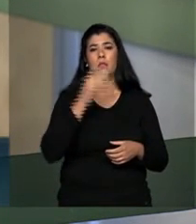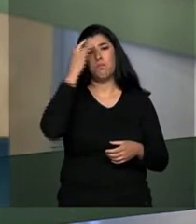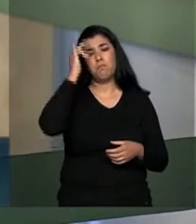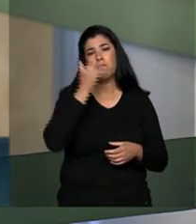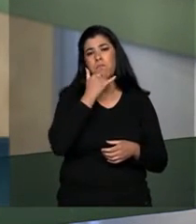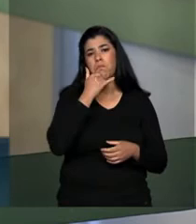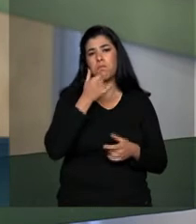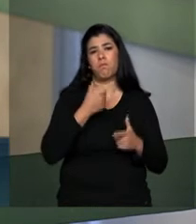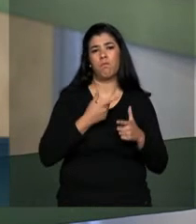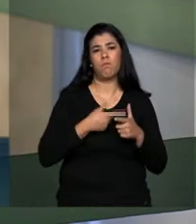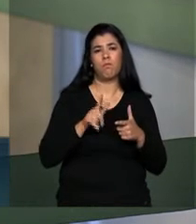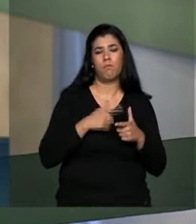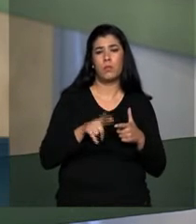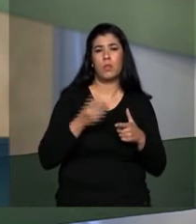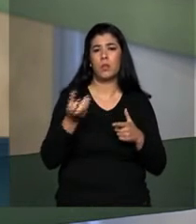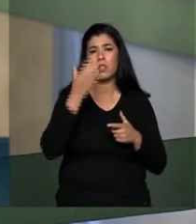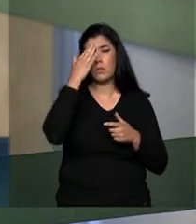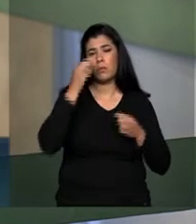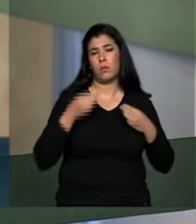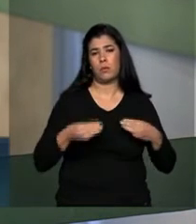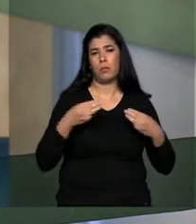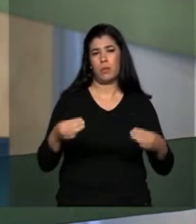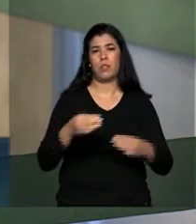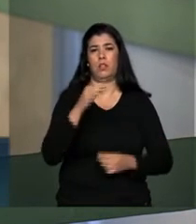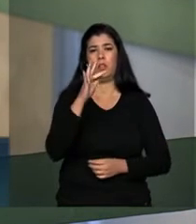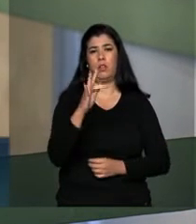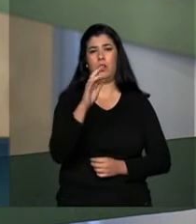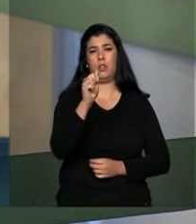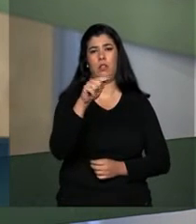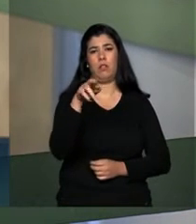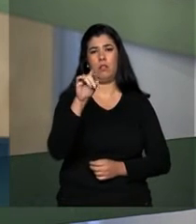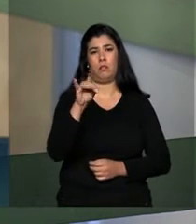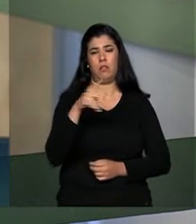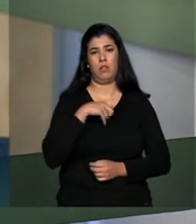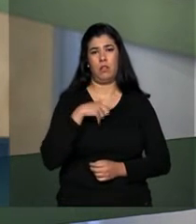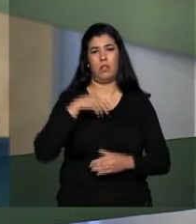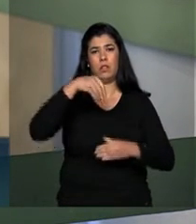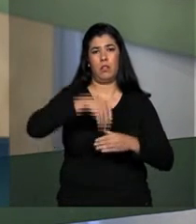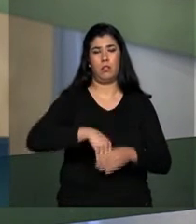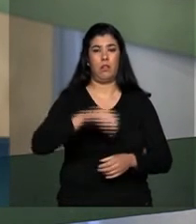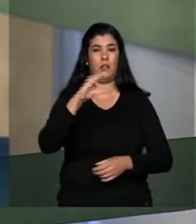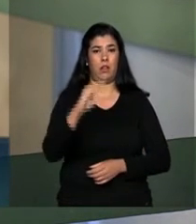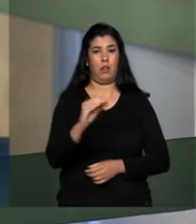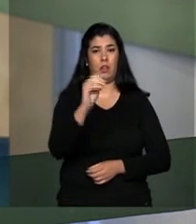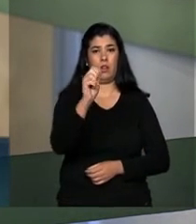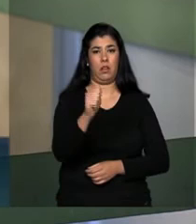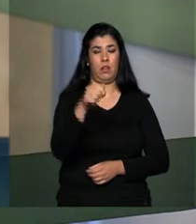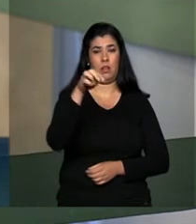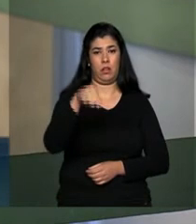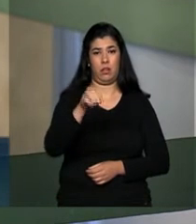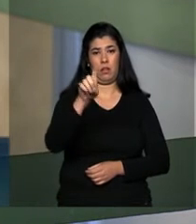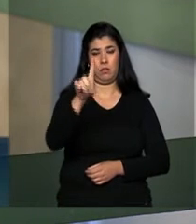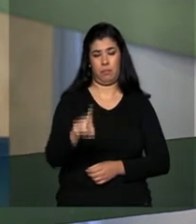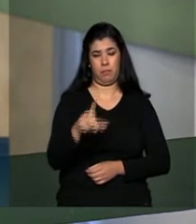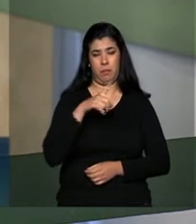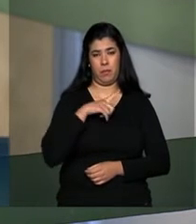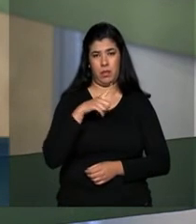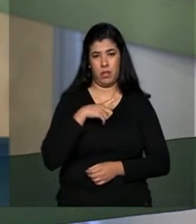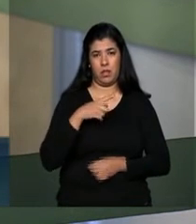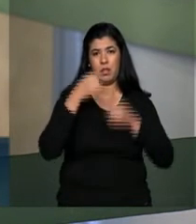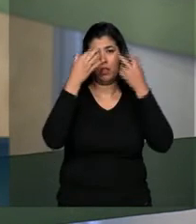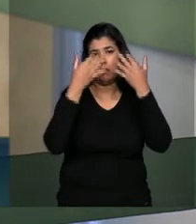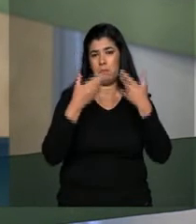equivocado, precisa necessariamente passar pela Camex, na qual o senhor tem uma voz muito ativa e preside. O